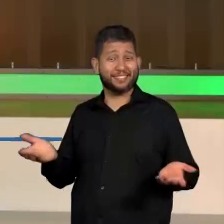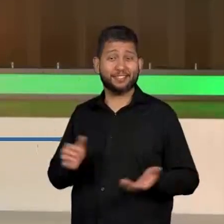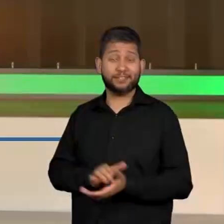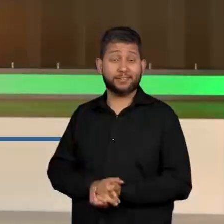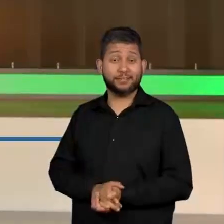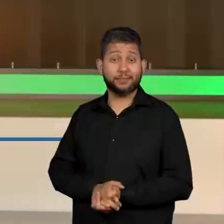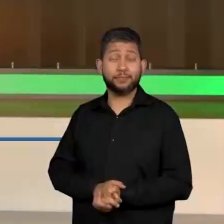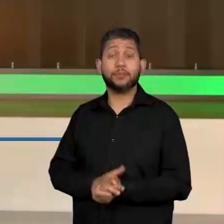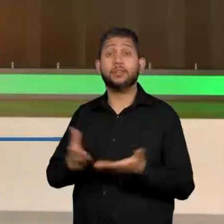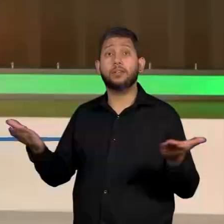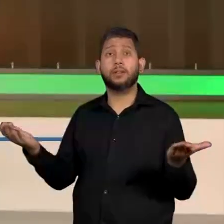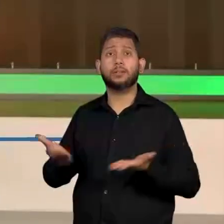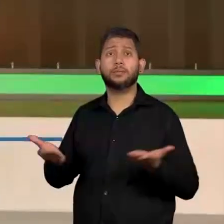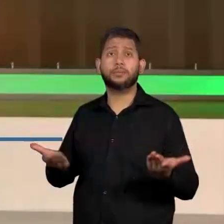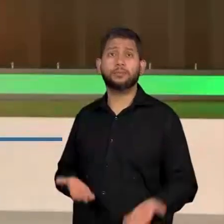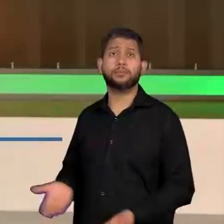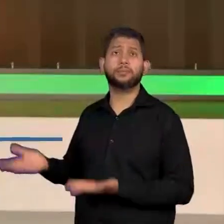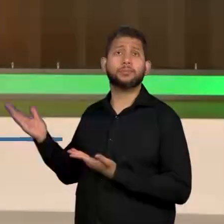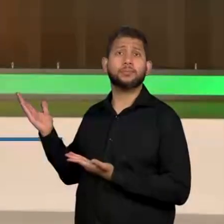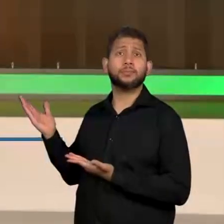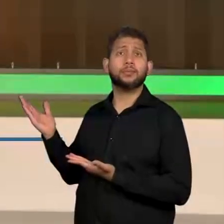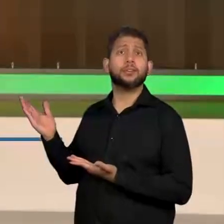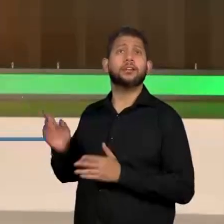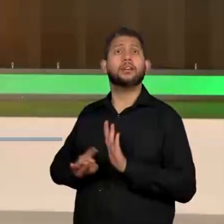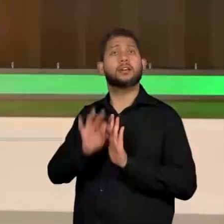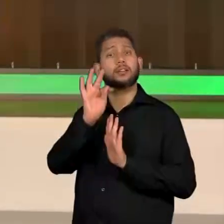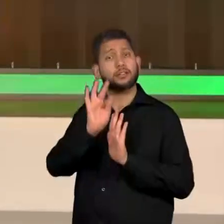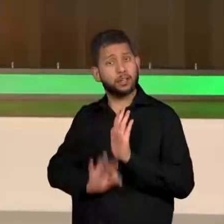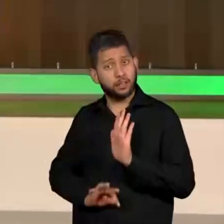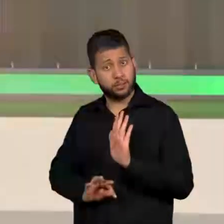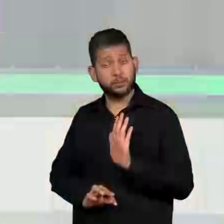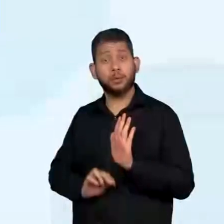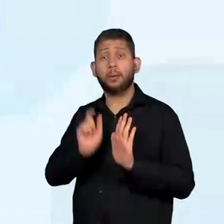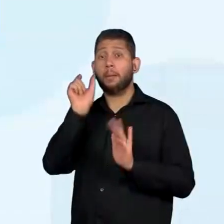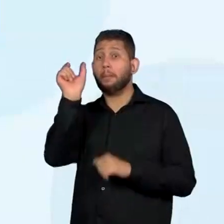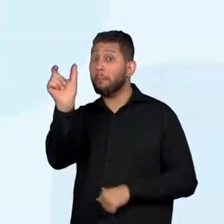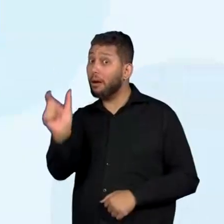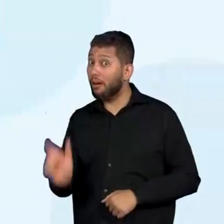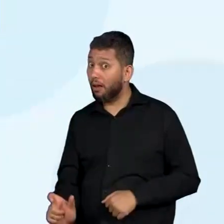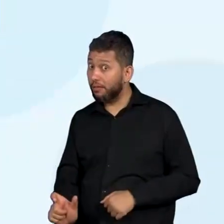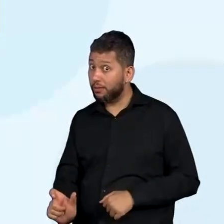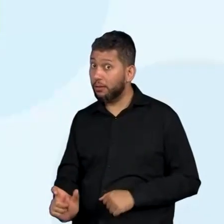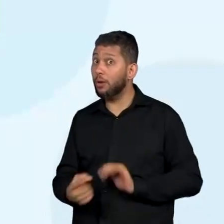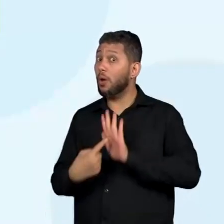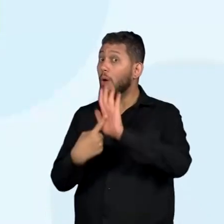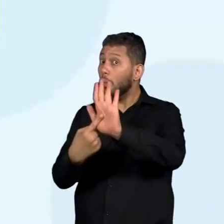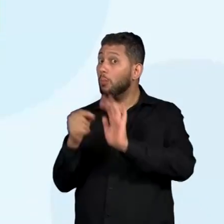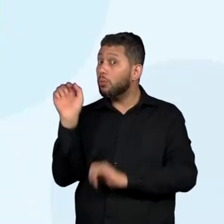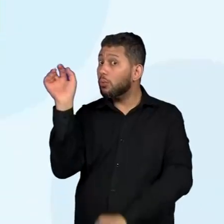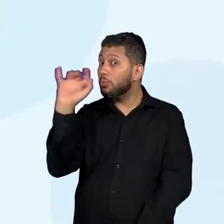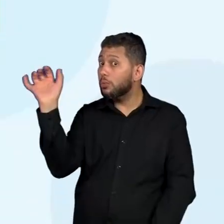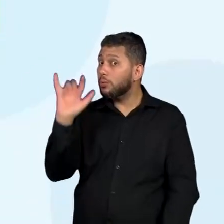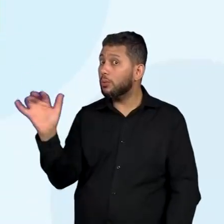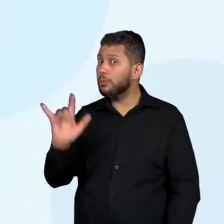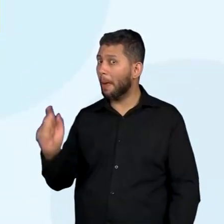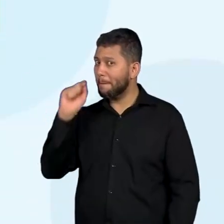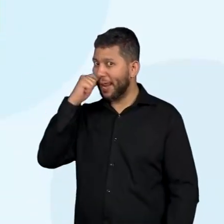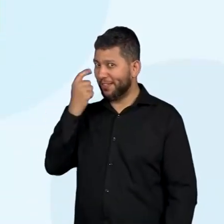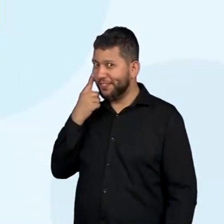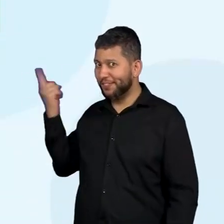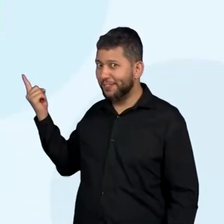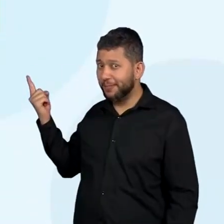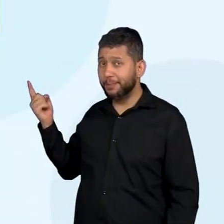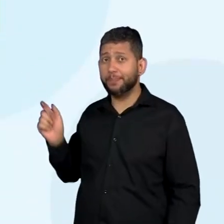Nós temos algumas palavras do nosso texto. Observe as palavras em destaque, separe-as